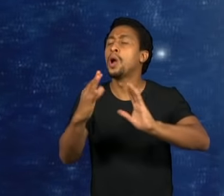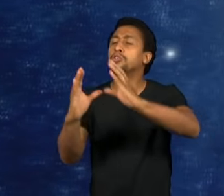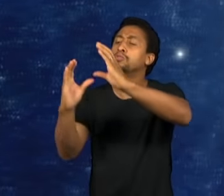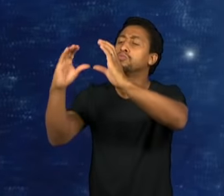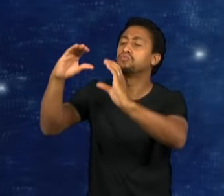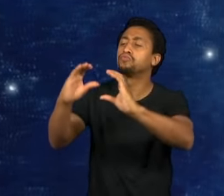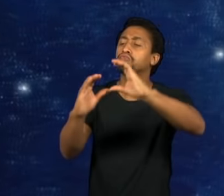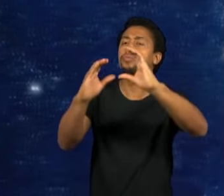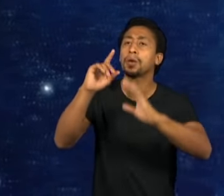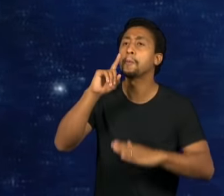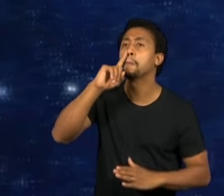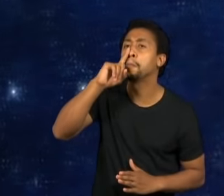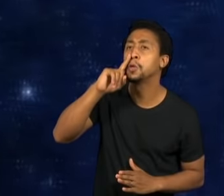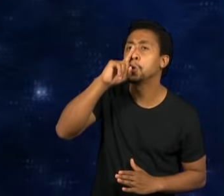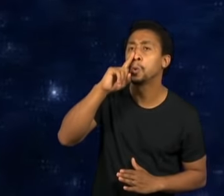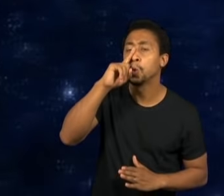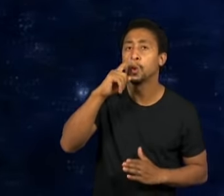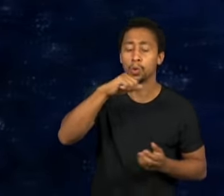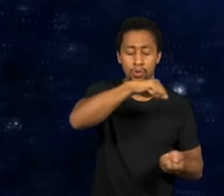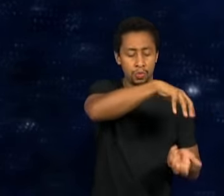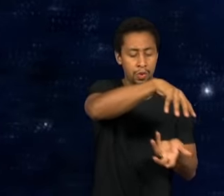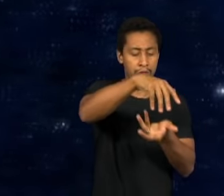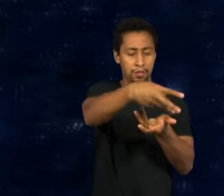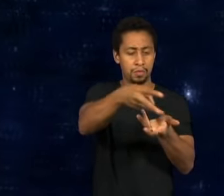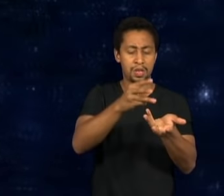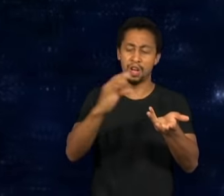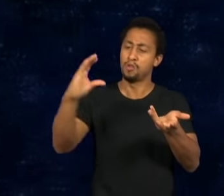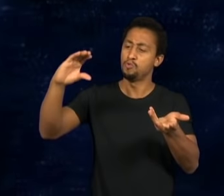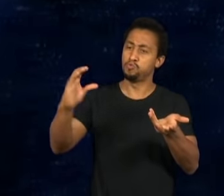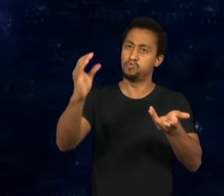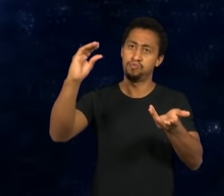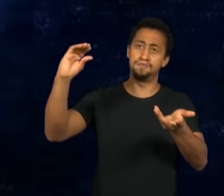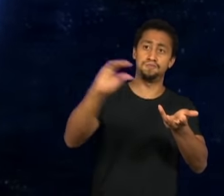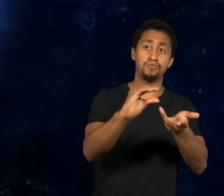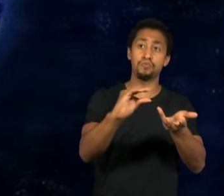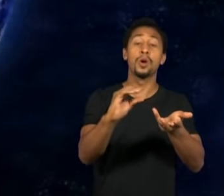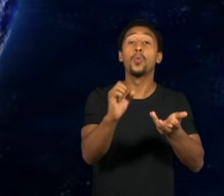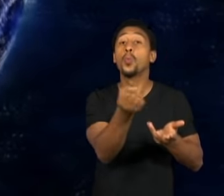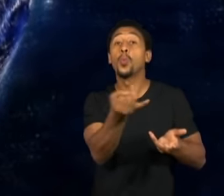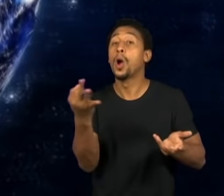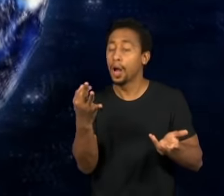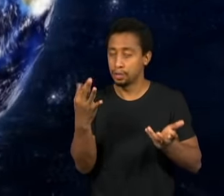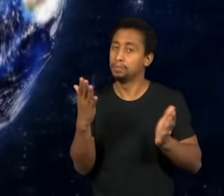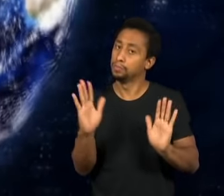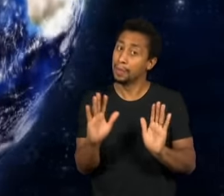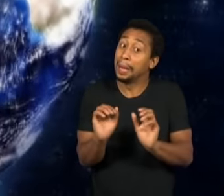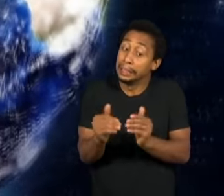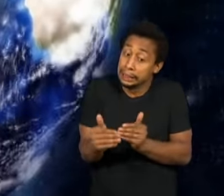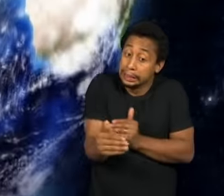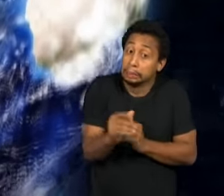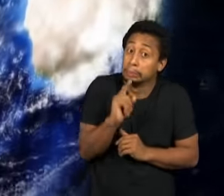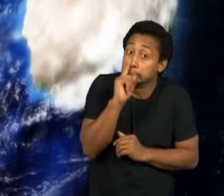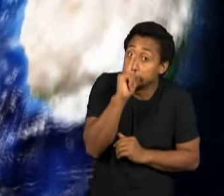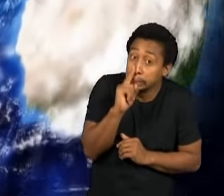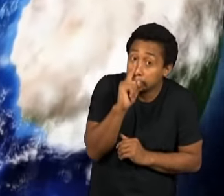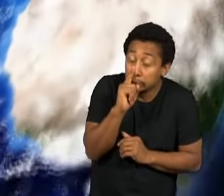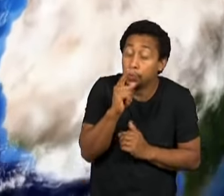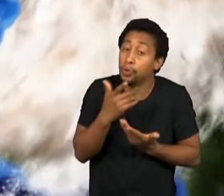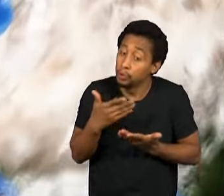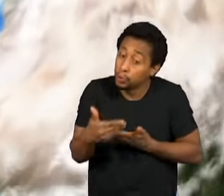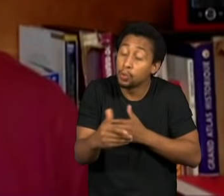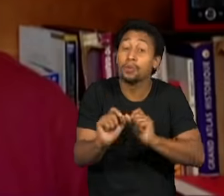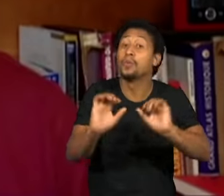humana pode gerar efeitos indesejados. O professor Roberto Costa discorda. Não vejo nenhum